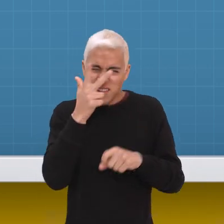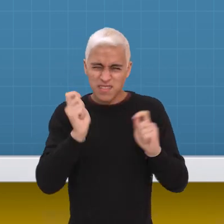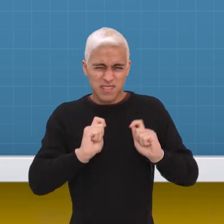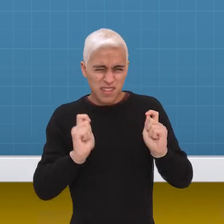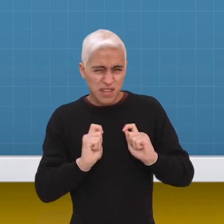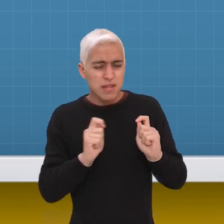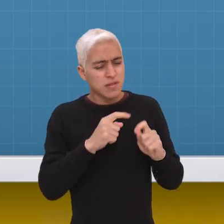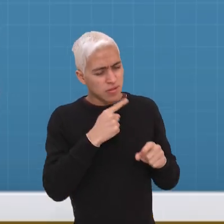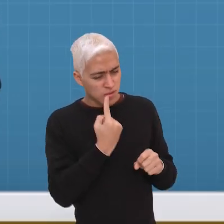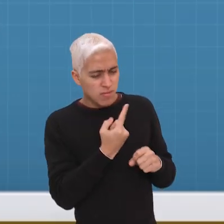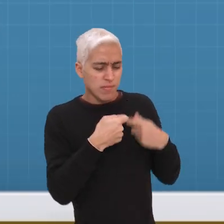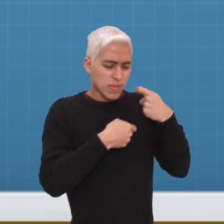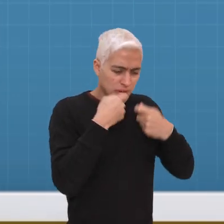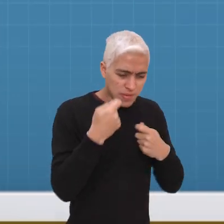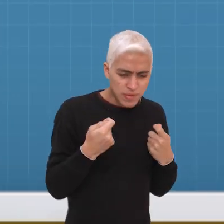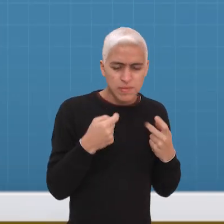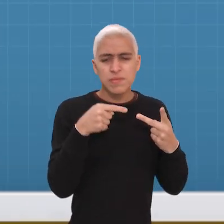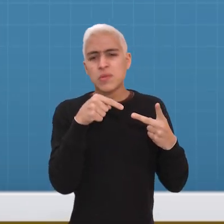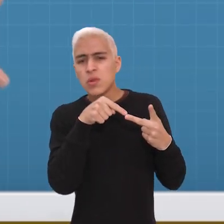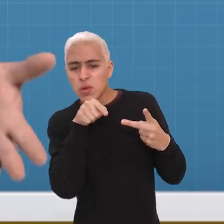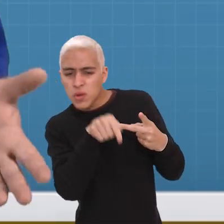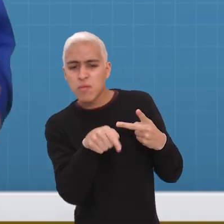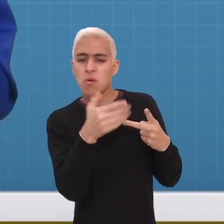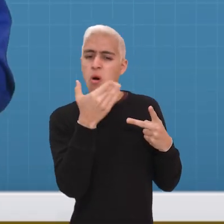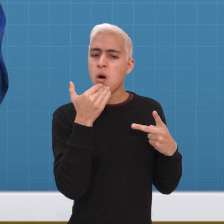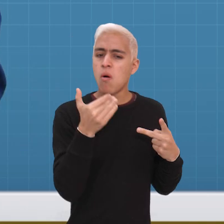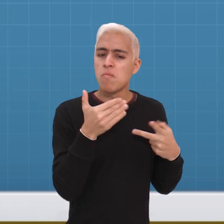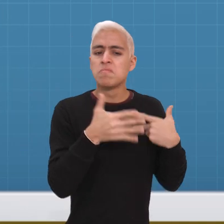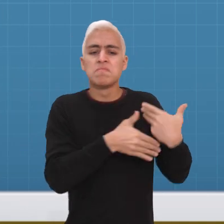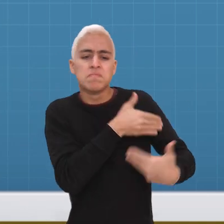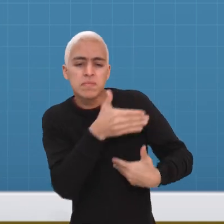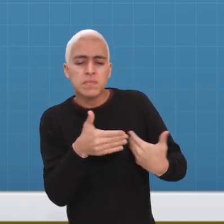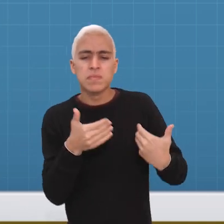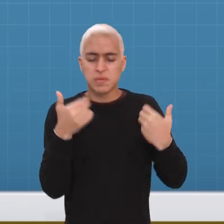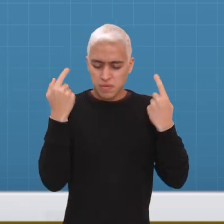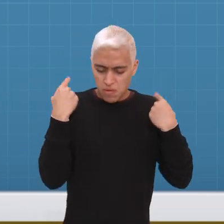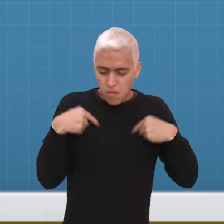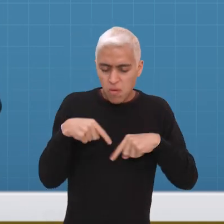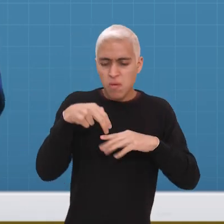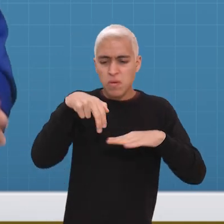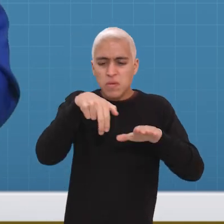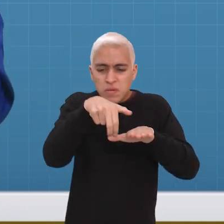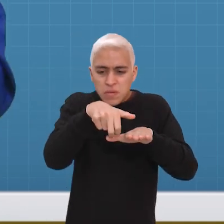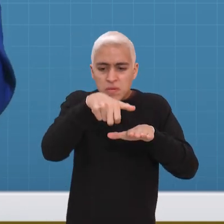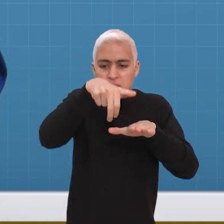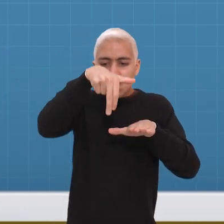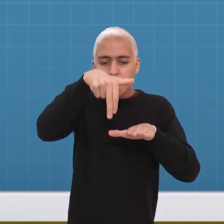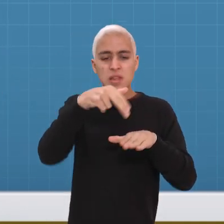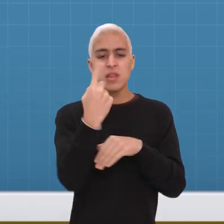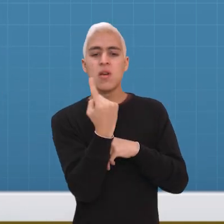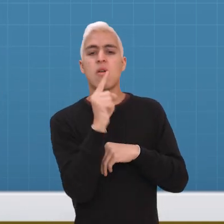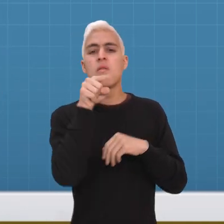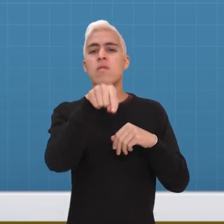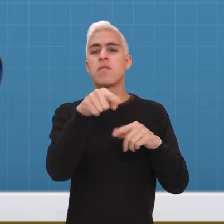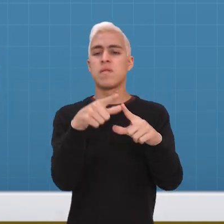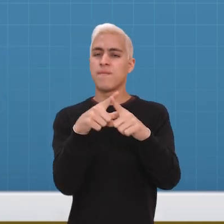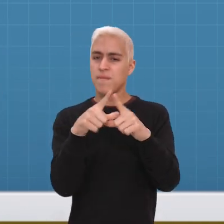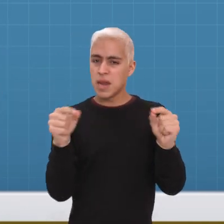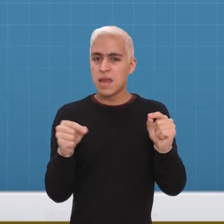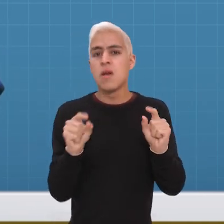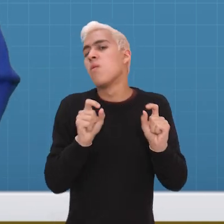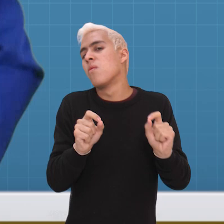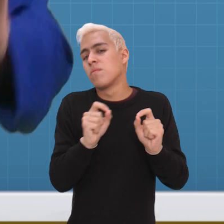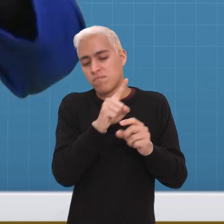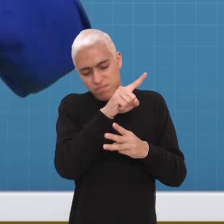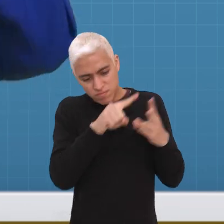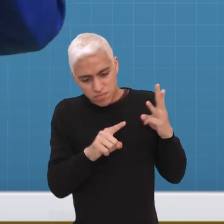paradas, eu acho que é bem razoável, né? Uma para almoçar ou, né, para poder comer, uma outra para esticar as pernas e a terceira parada final lá